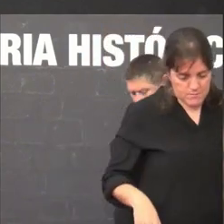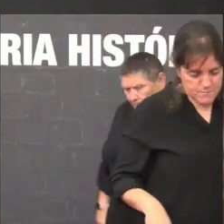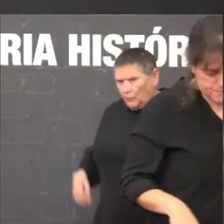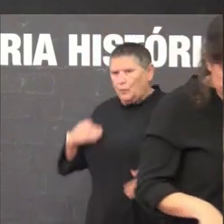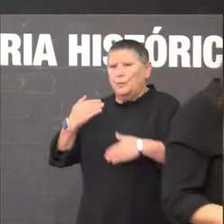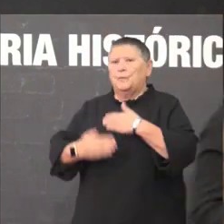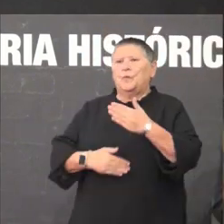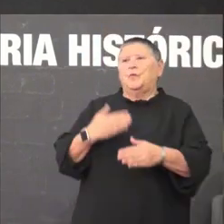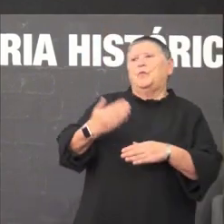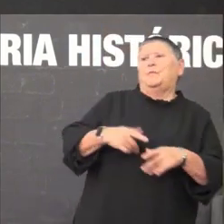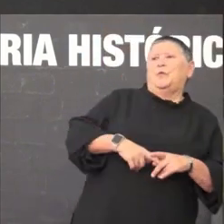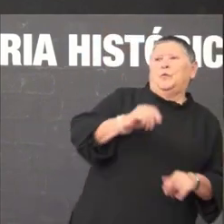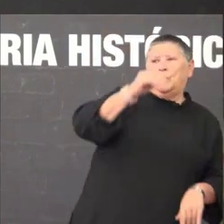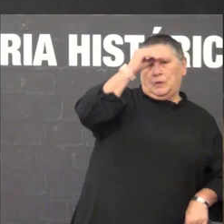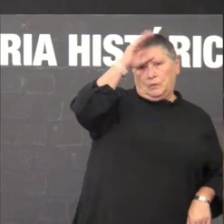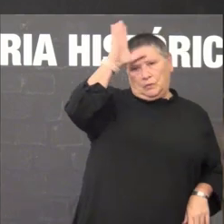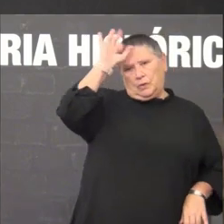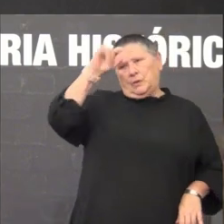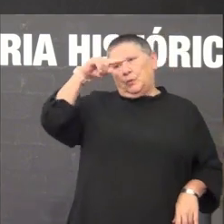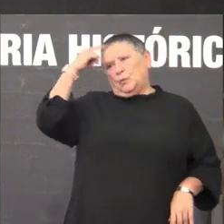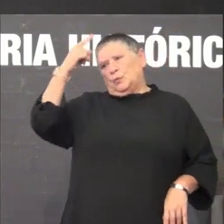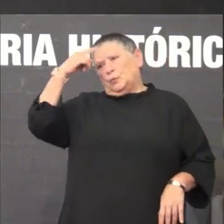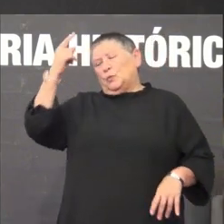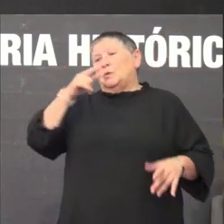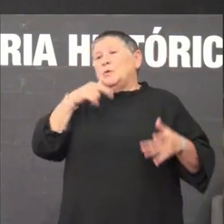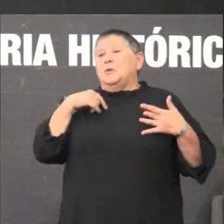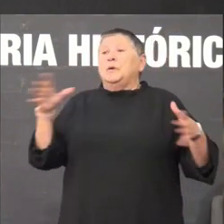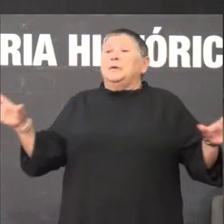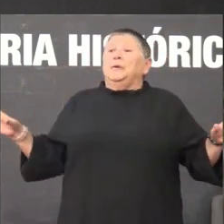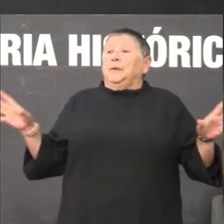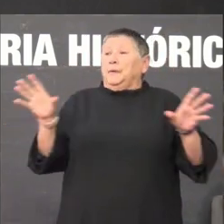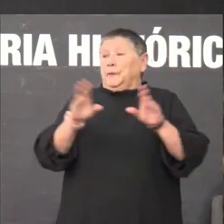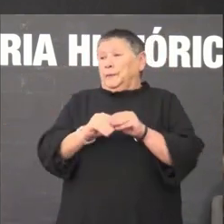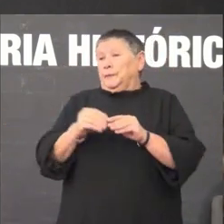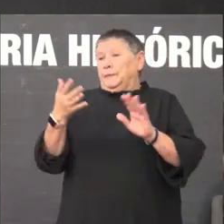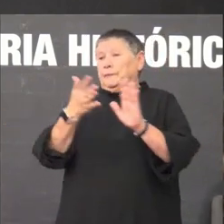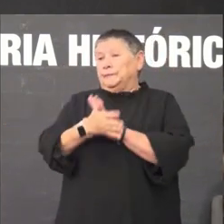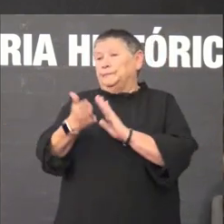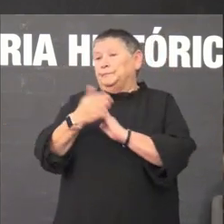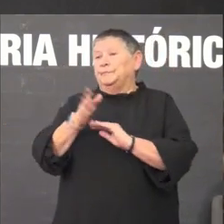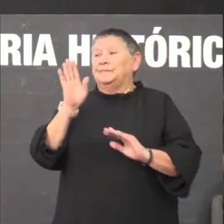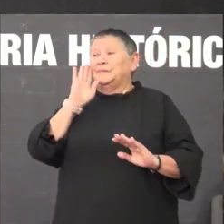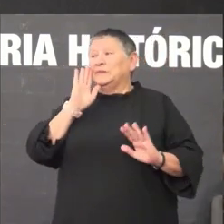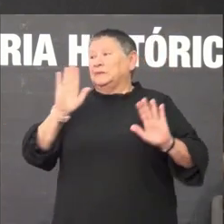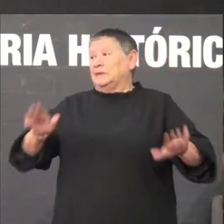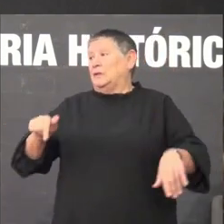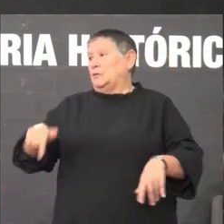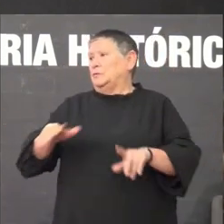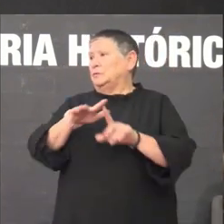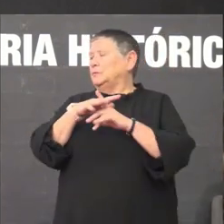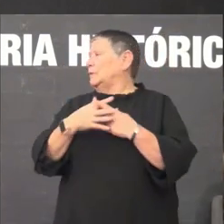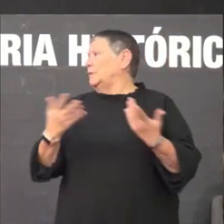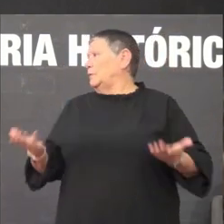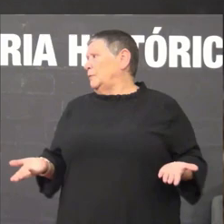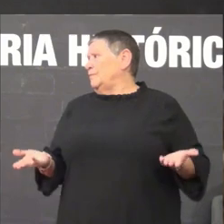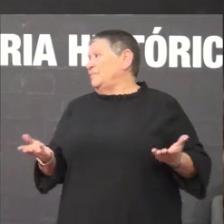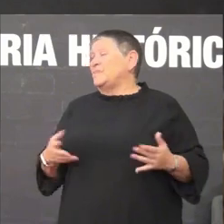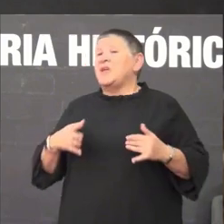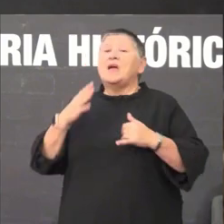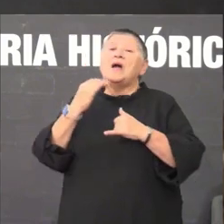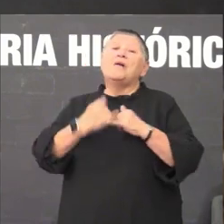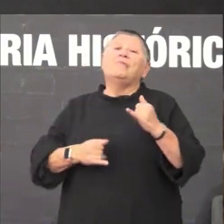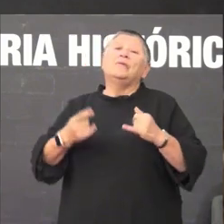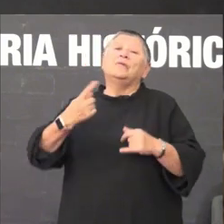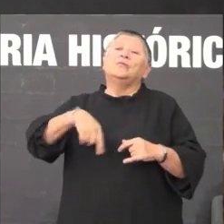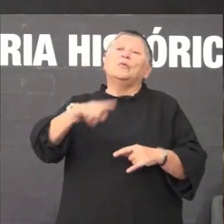E concluo esta minha comunicação, esta minha apresentação aqui com a célebre questão. Mas afinal, para que serve recordar